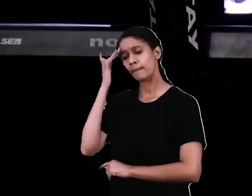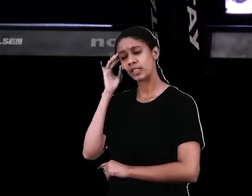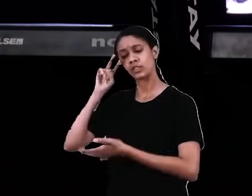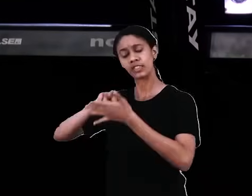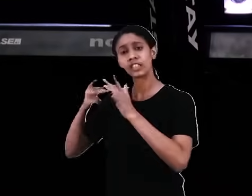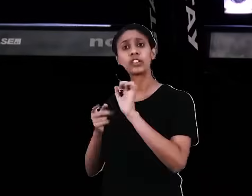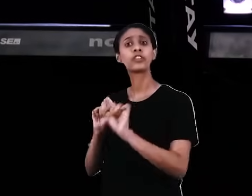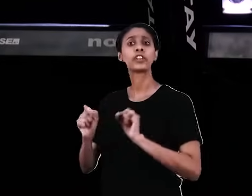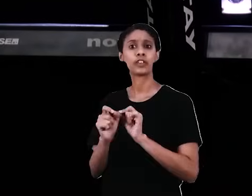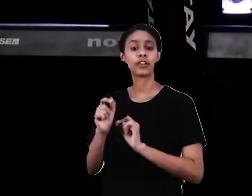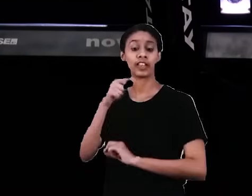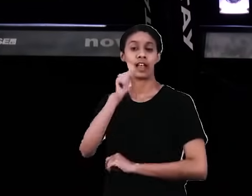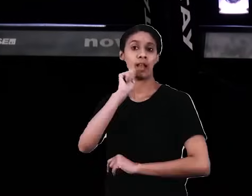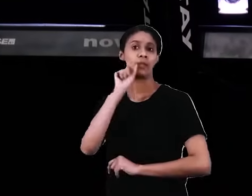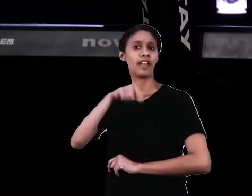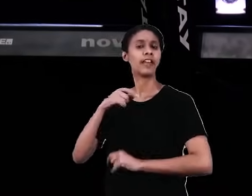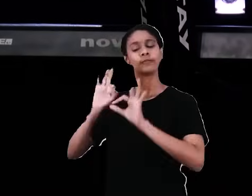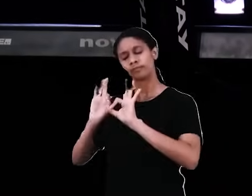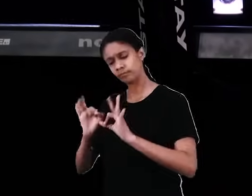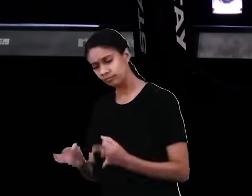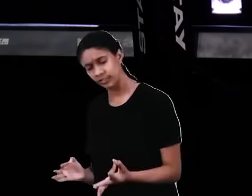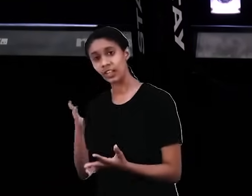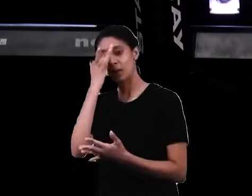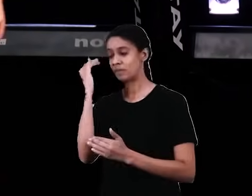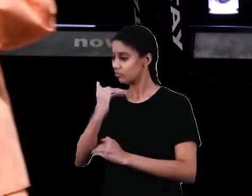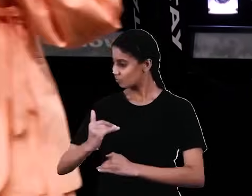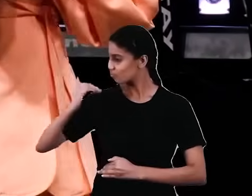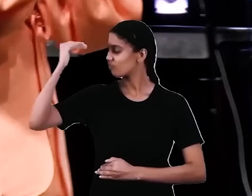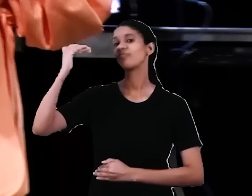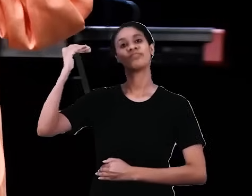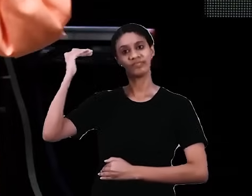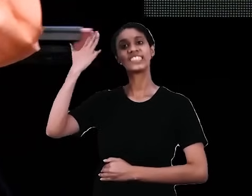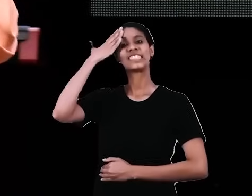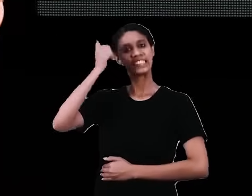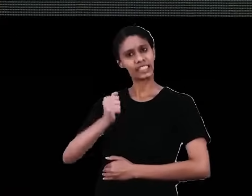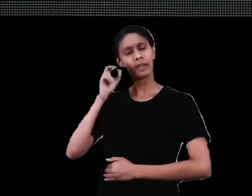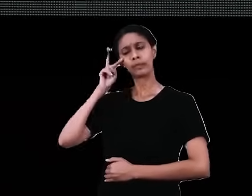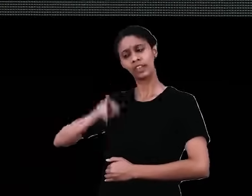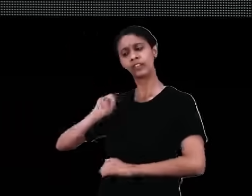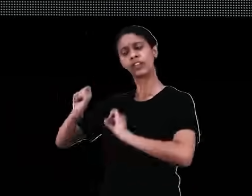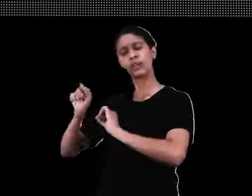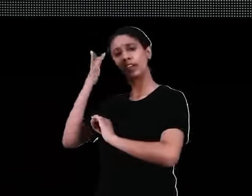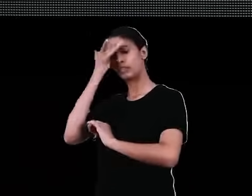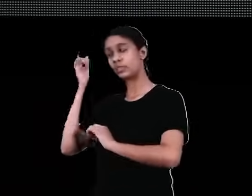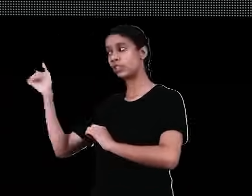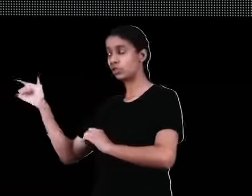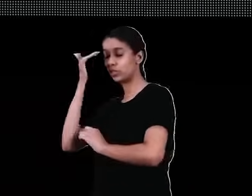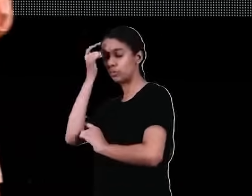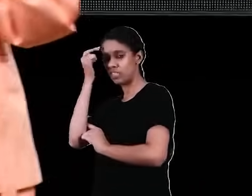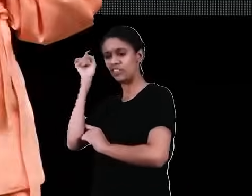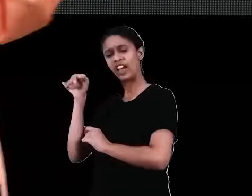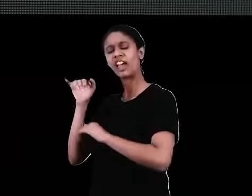de humildade. Era um sinônimo de alguém que era grande, que sabia ouvir os que eram considerados menores. E